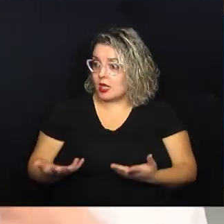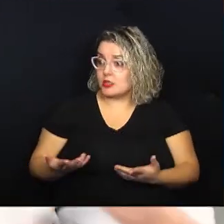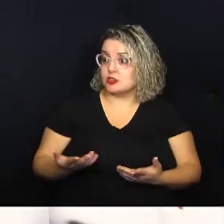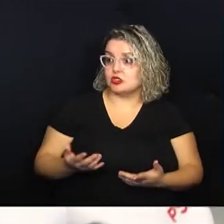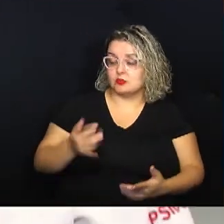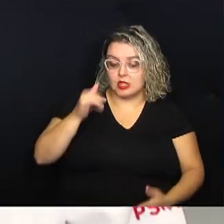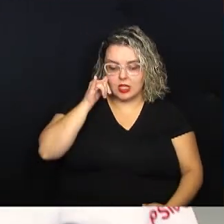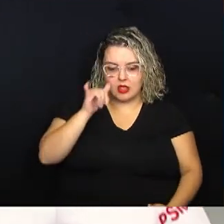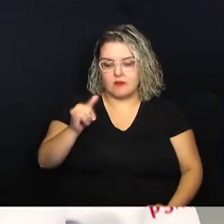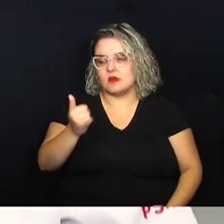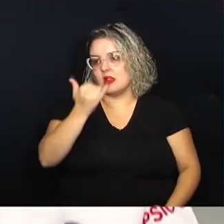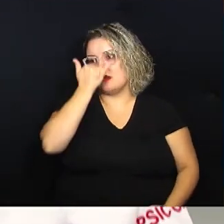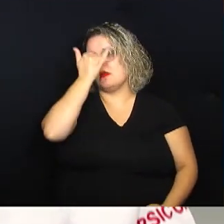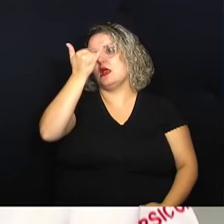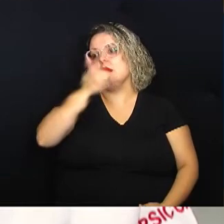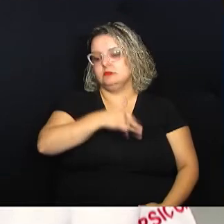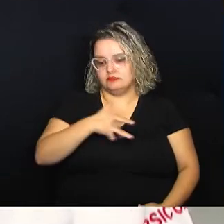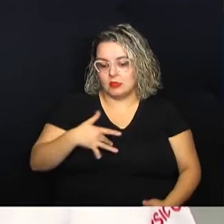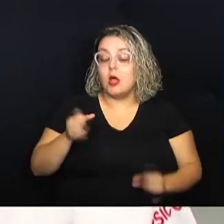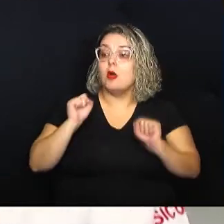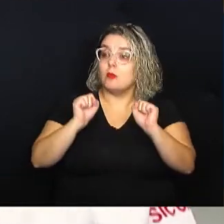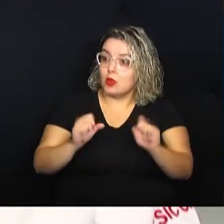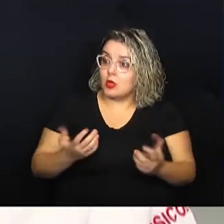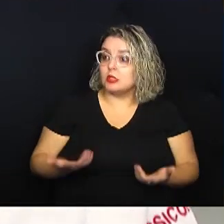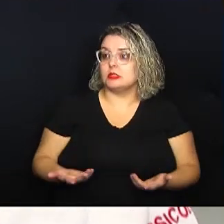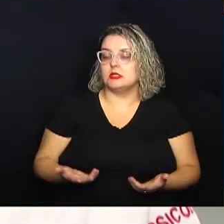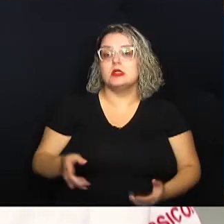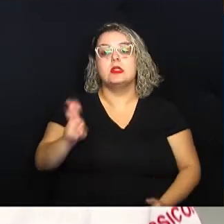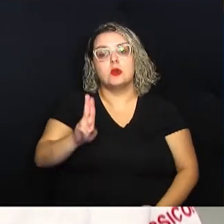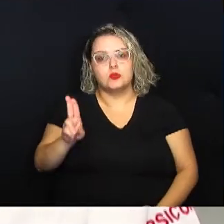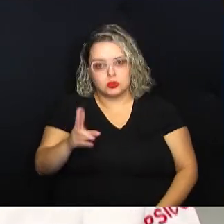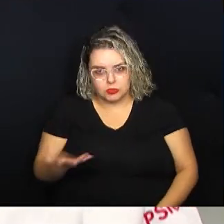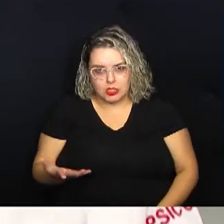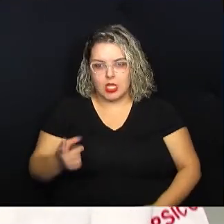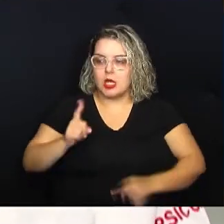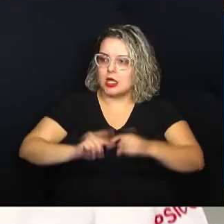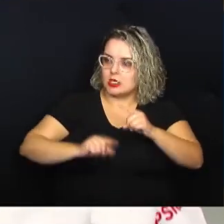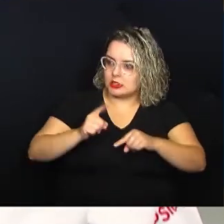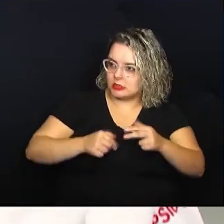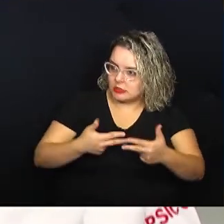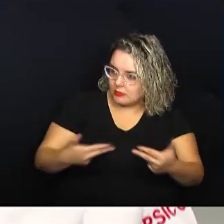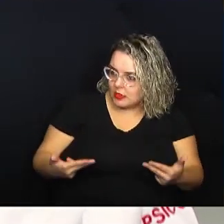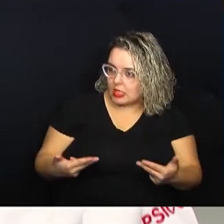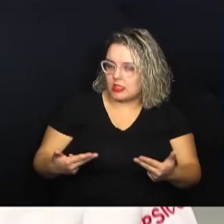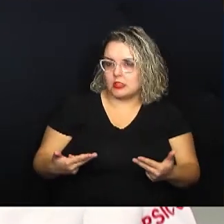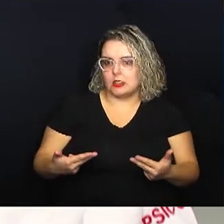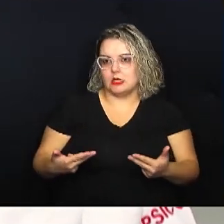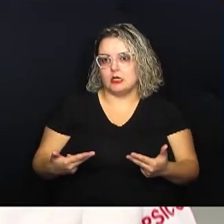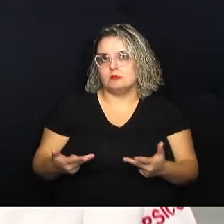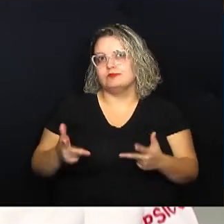prevenção, também poderão assim, utilizar esse material como